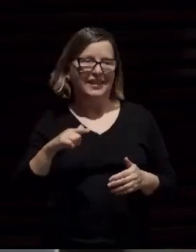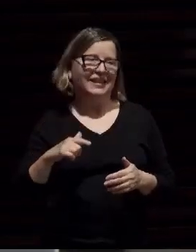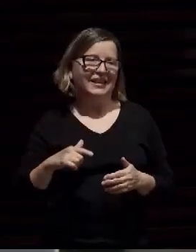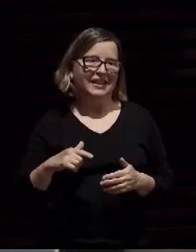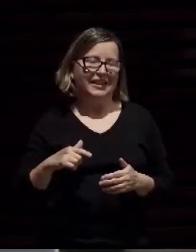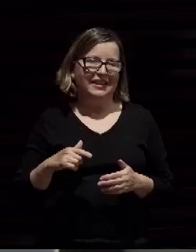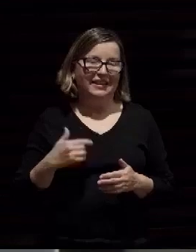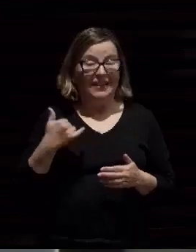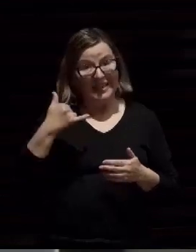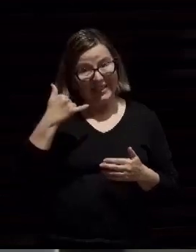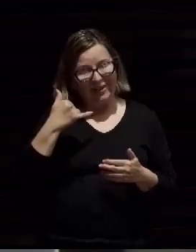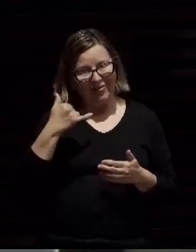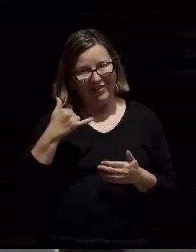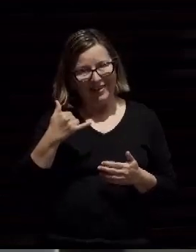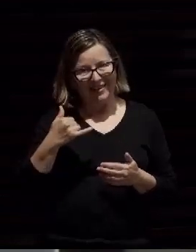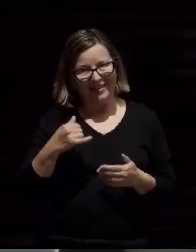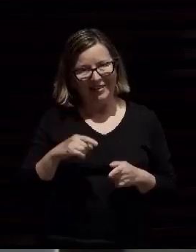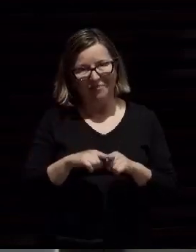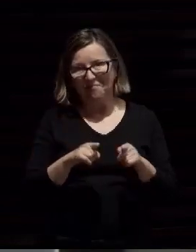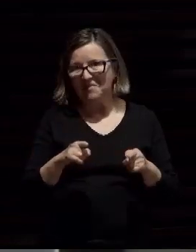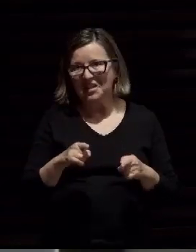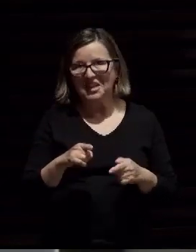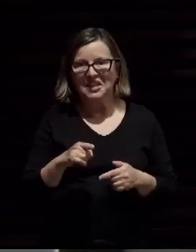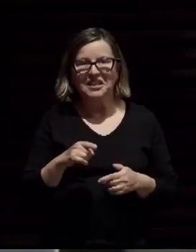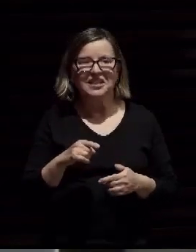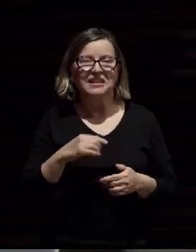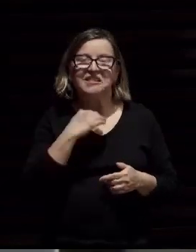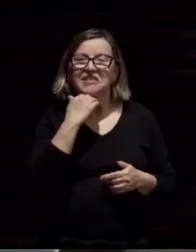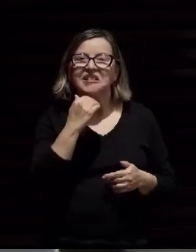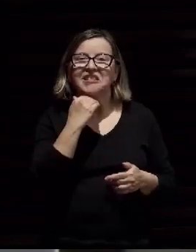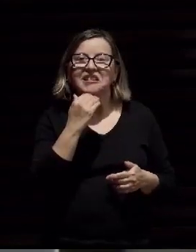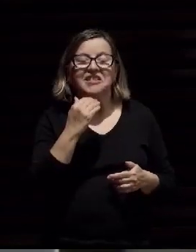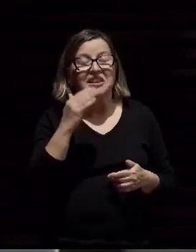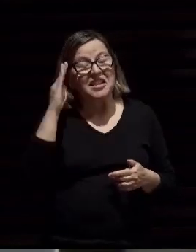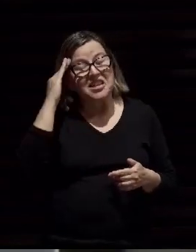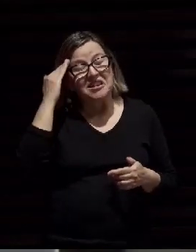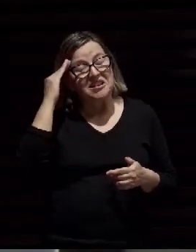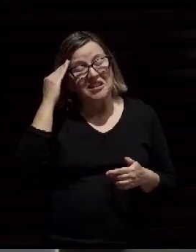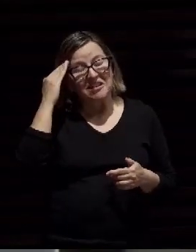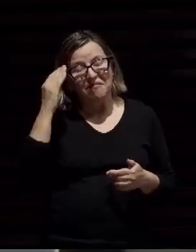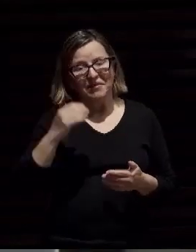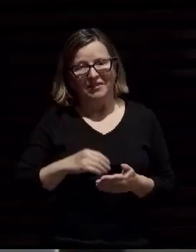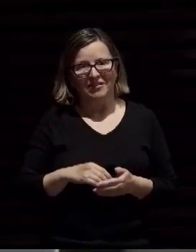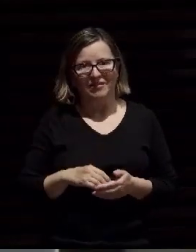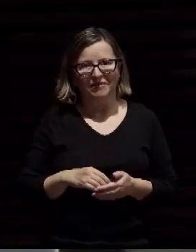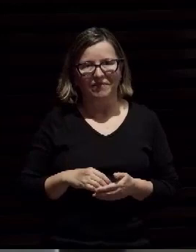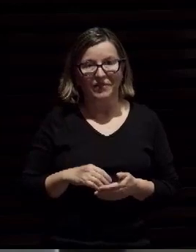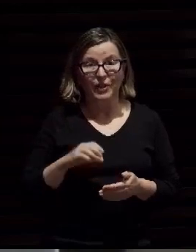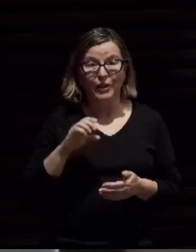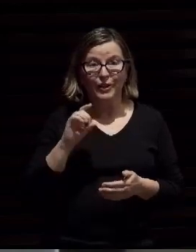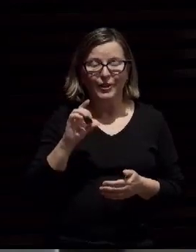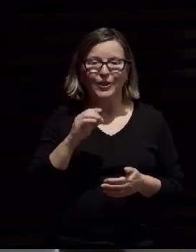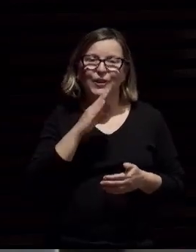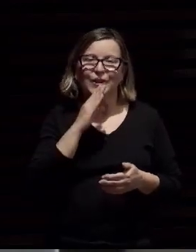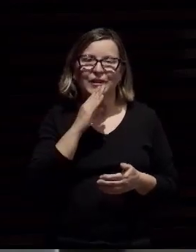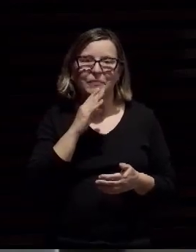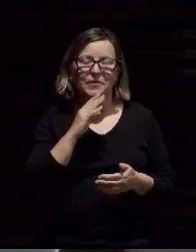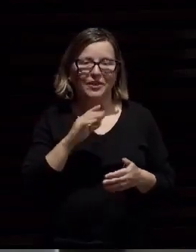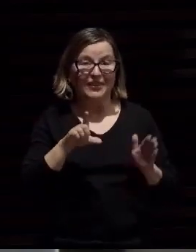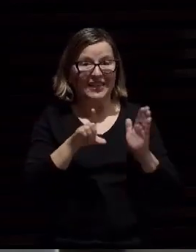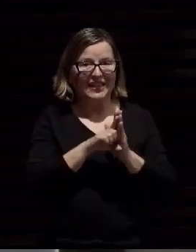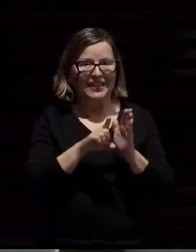Não houve nenhum milagre, simplesmente o conhecimento da física, o conhecimento das